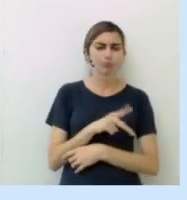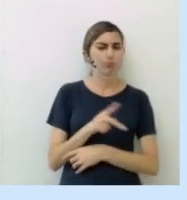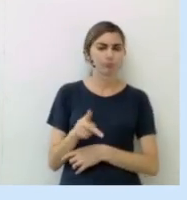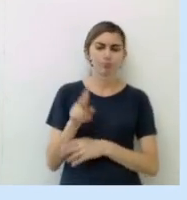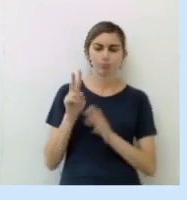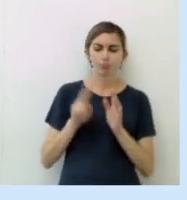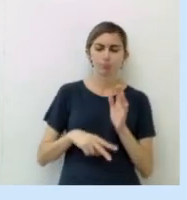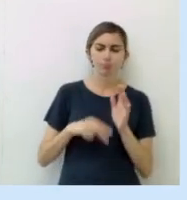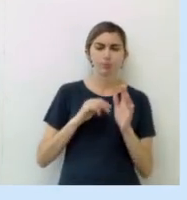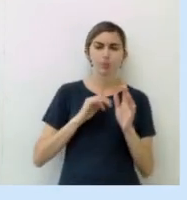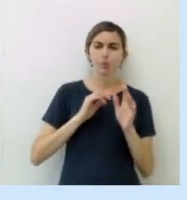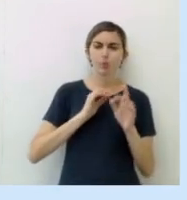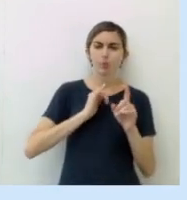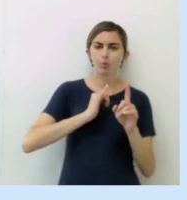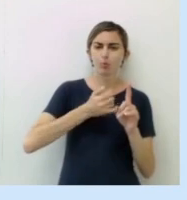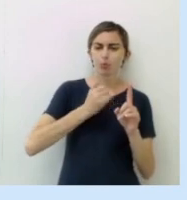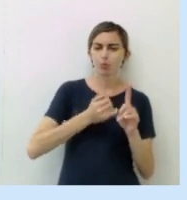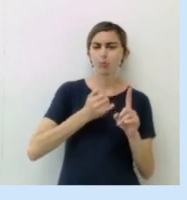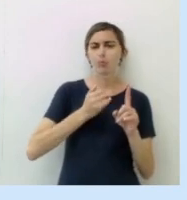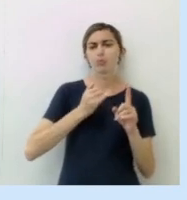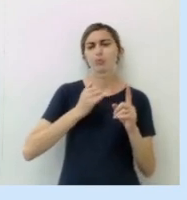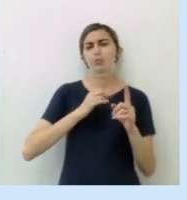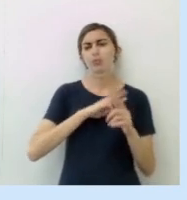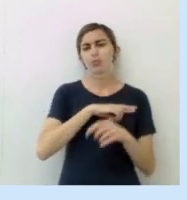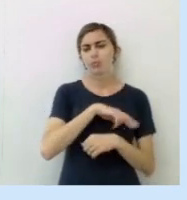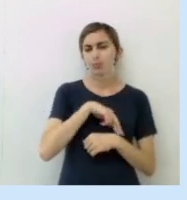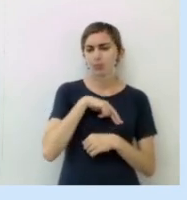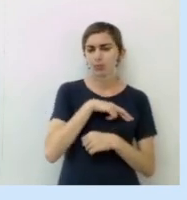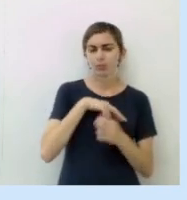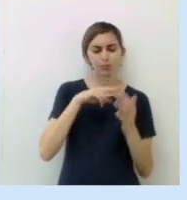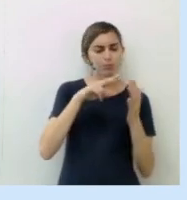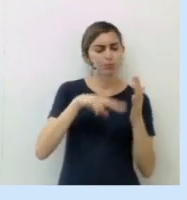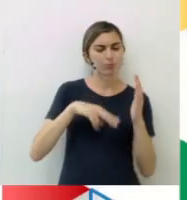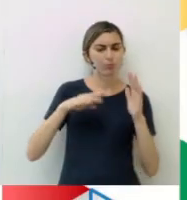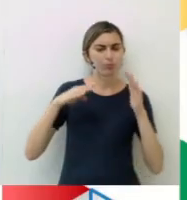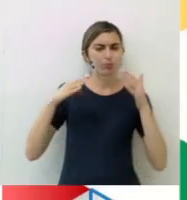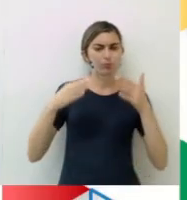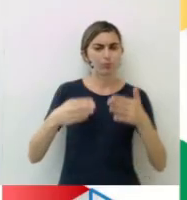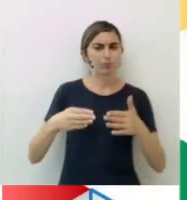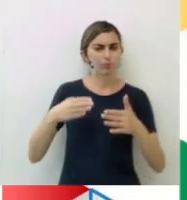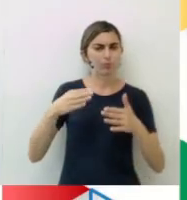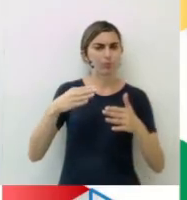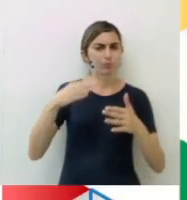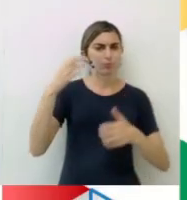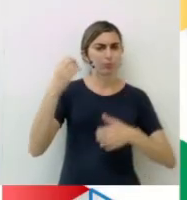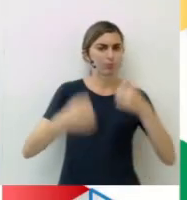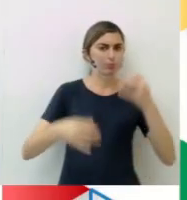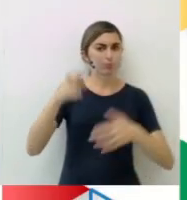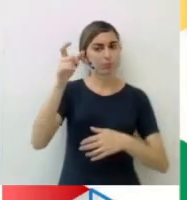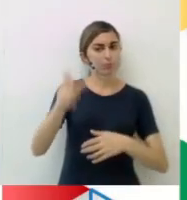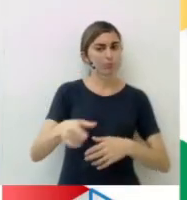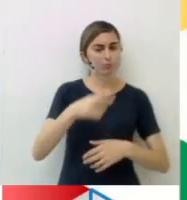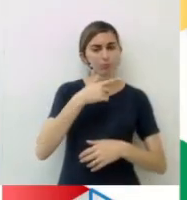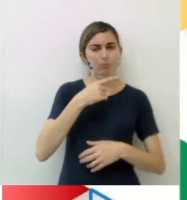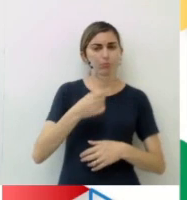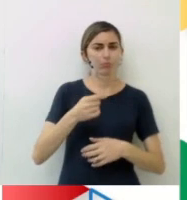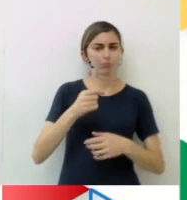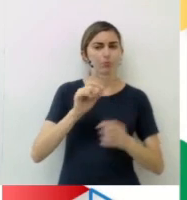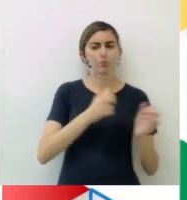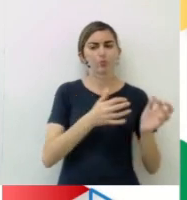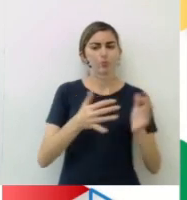ler um conto, um romance, preste bem atenção no foco narrativo, personagem,